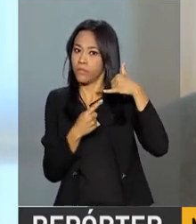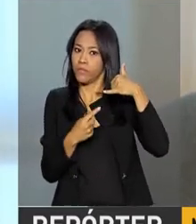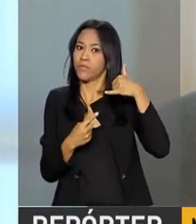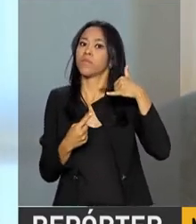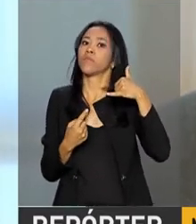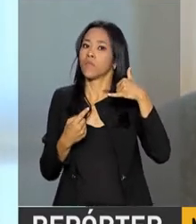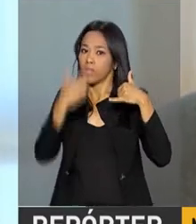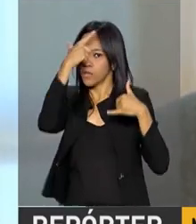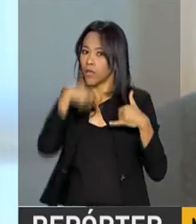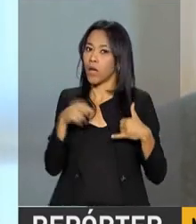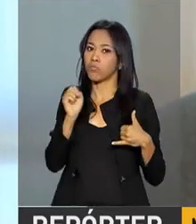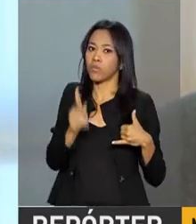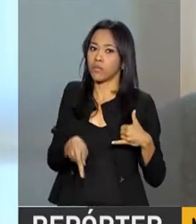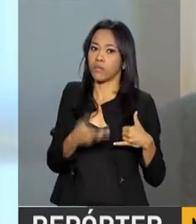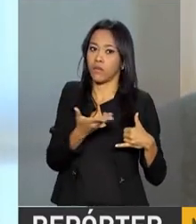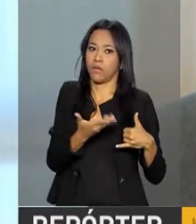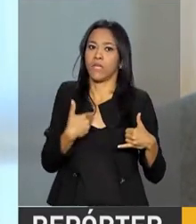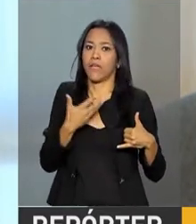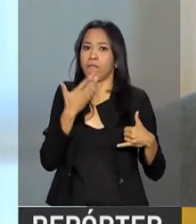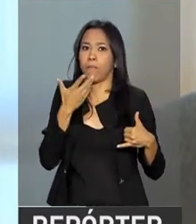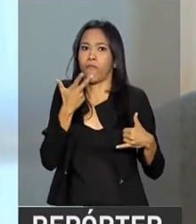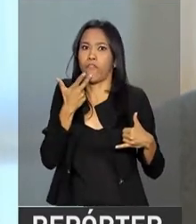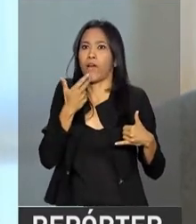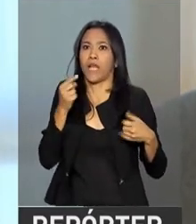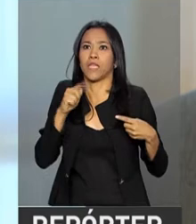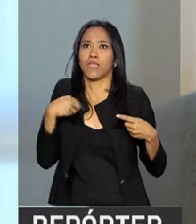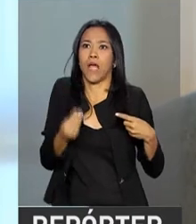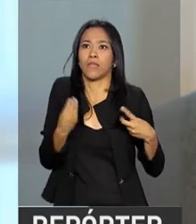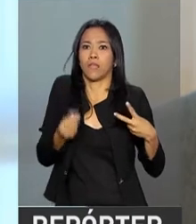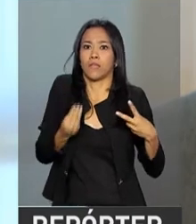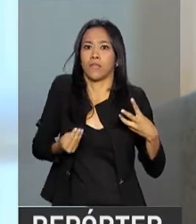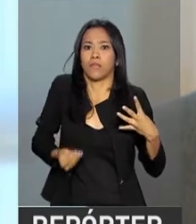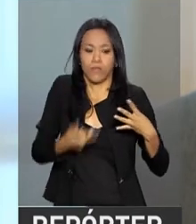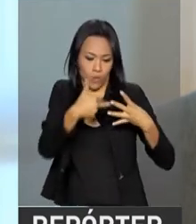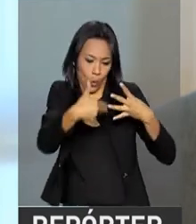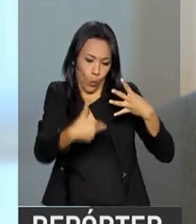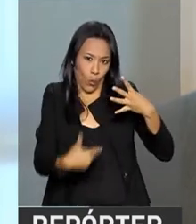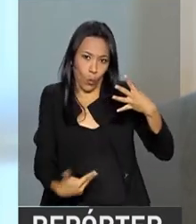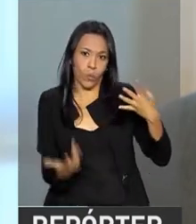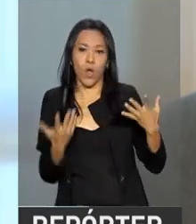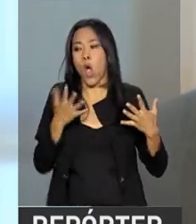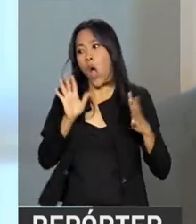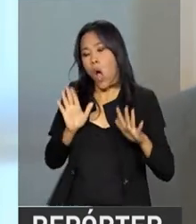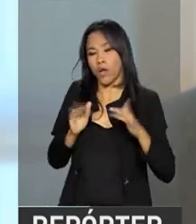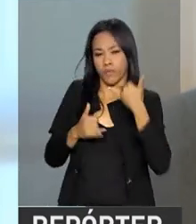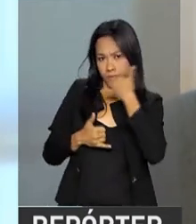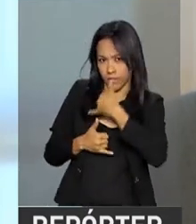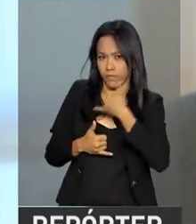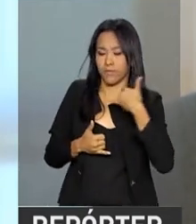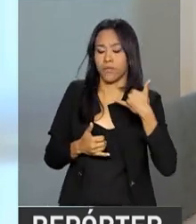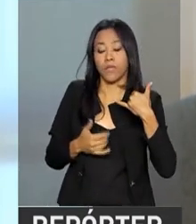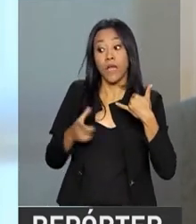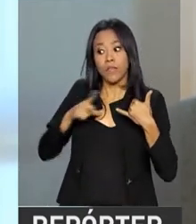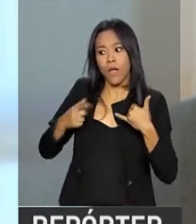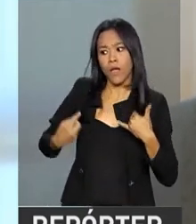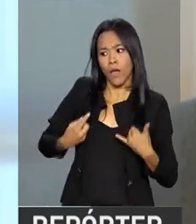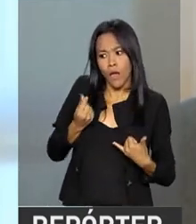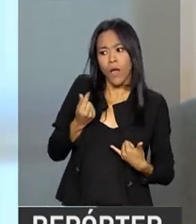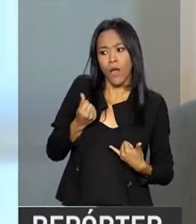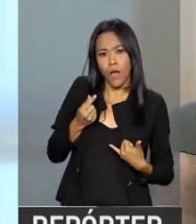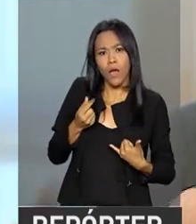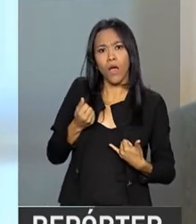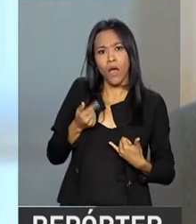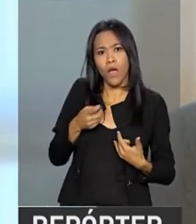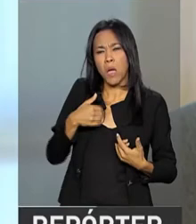a receber em que se promete muita coisa começa a ter uma ligação falando olha é tem um dinheiro lá